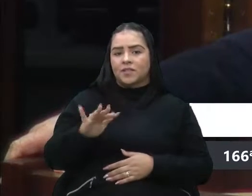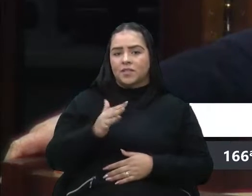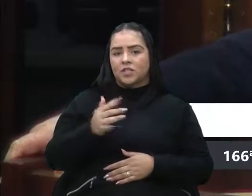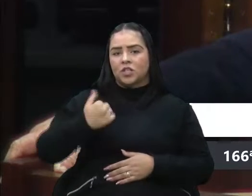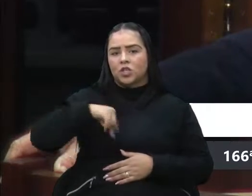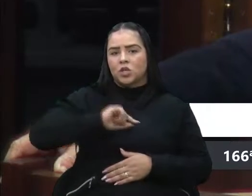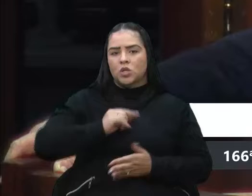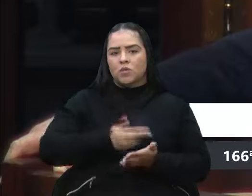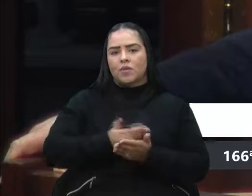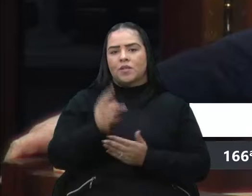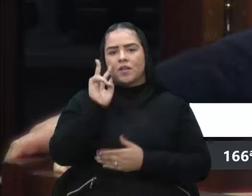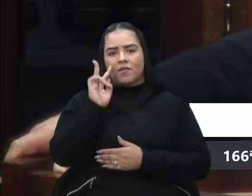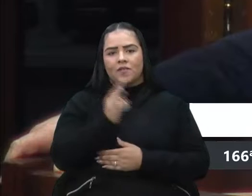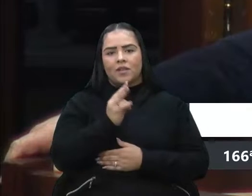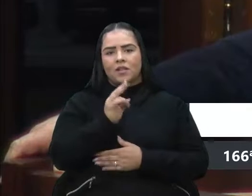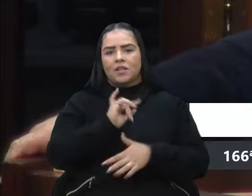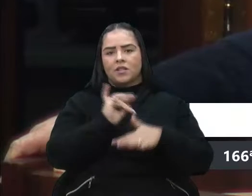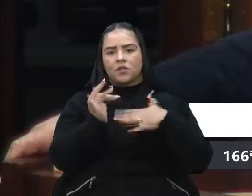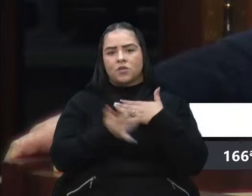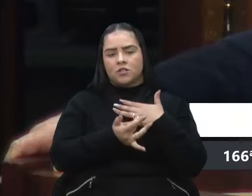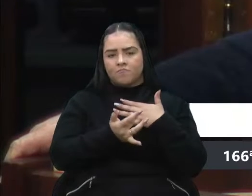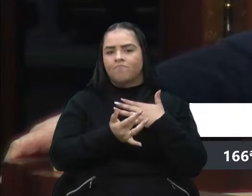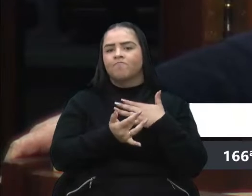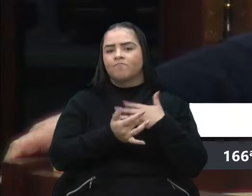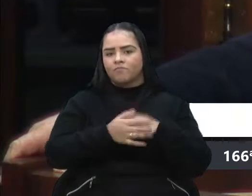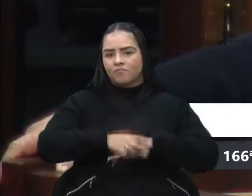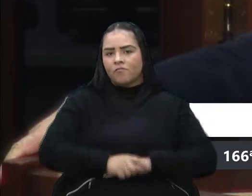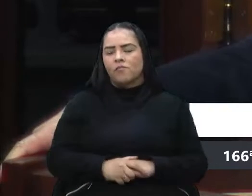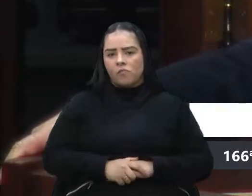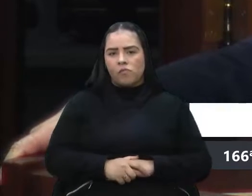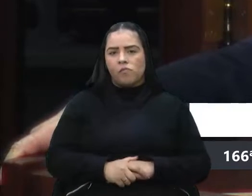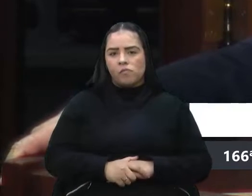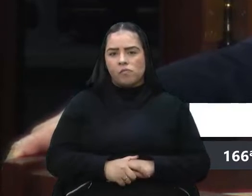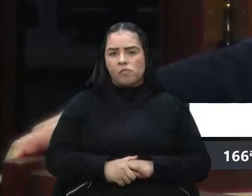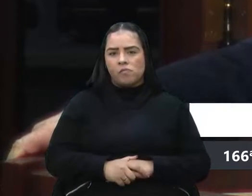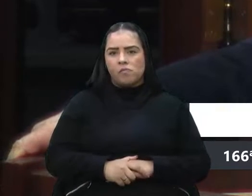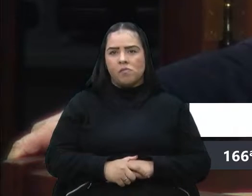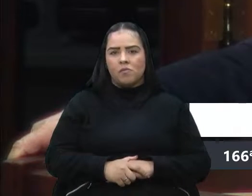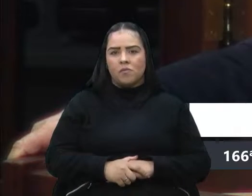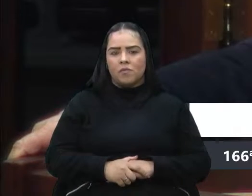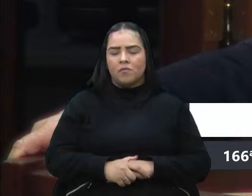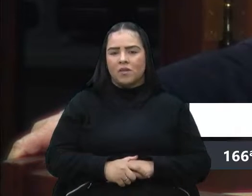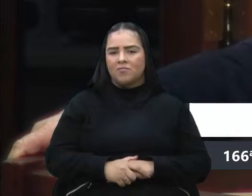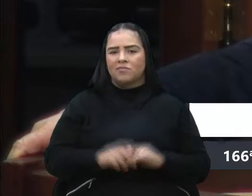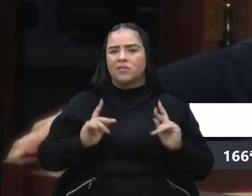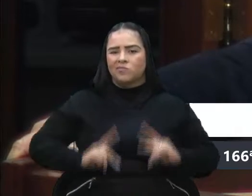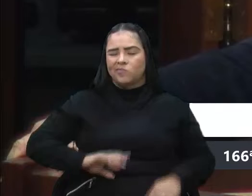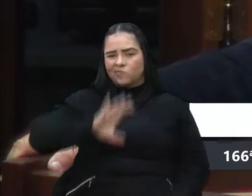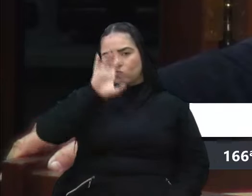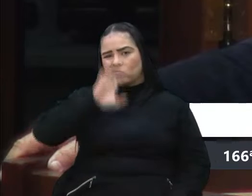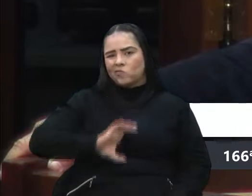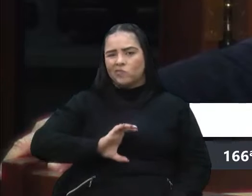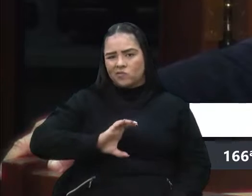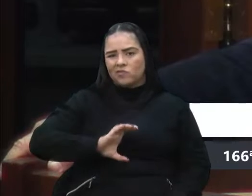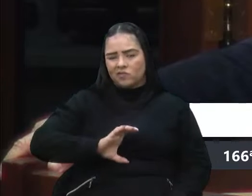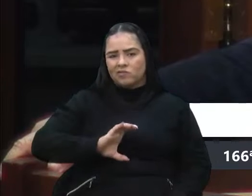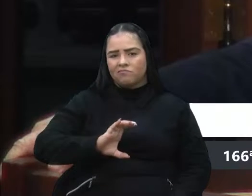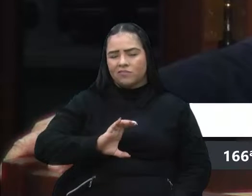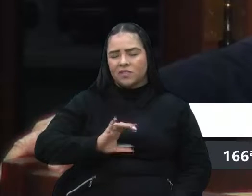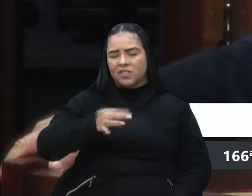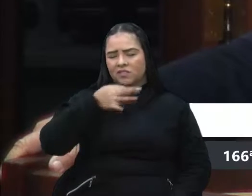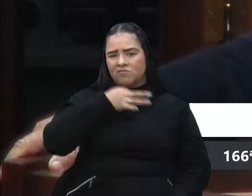nas redes sociais, fica muito, como cidadão caxiense, fica meio desanimador.